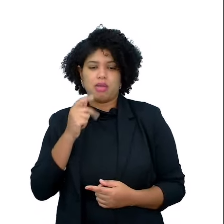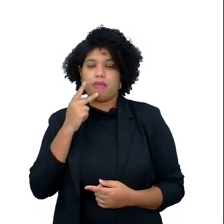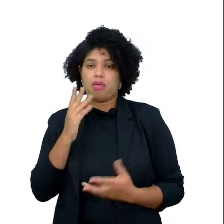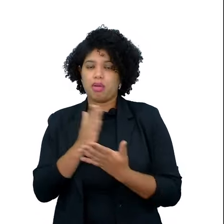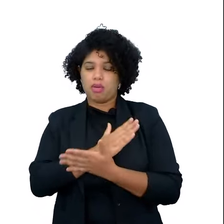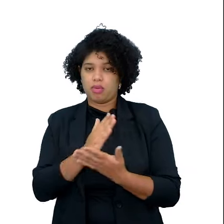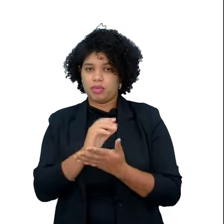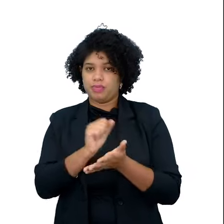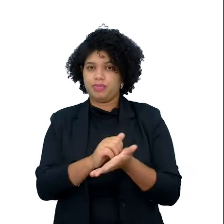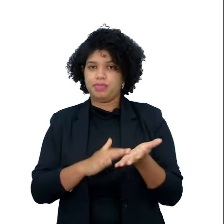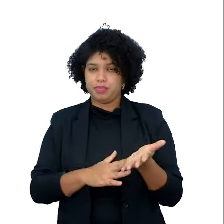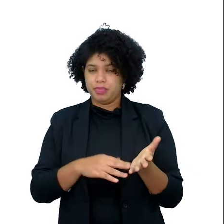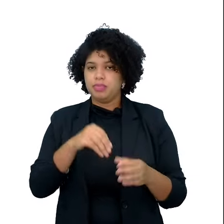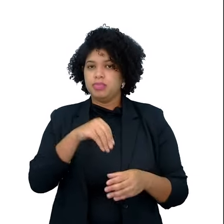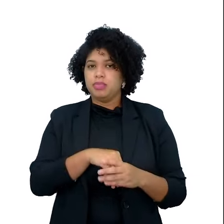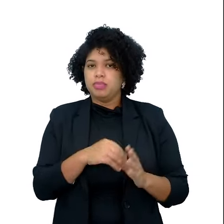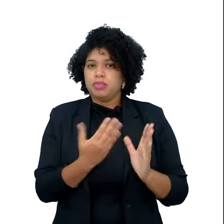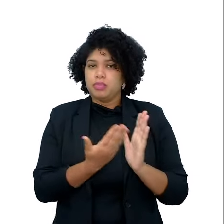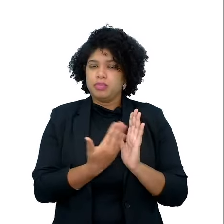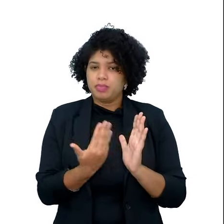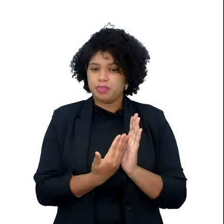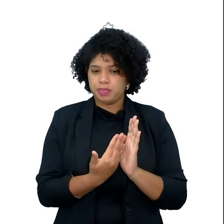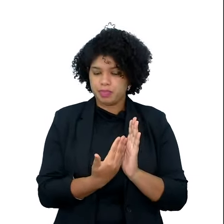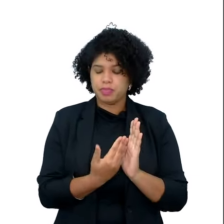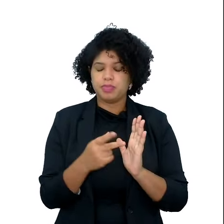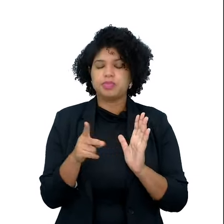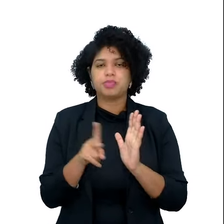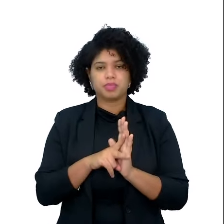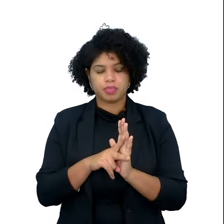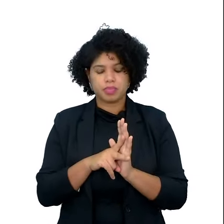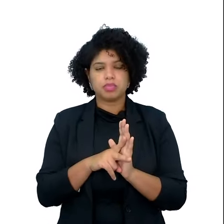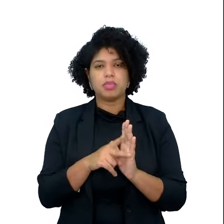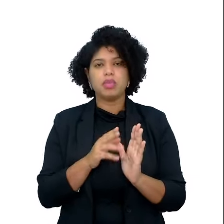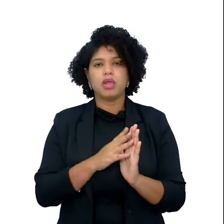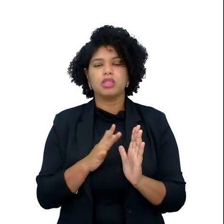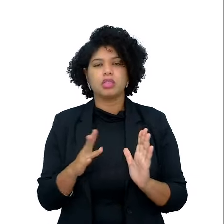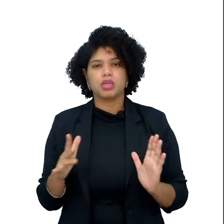caderno, mais precisamente na sequência de atividades 1,